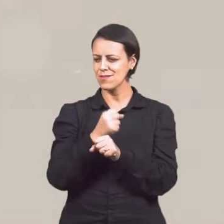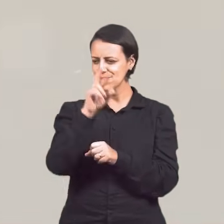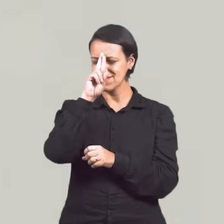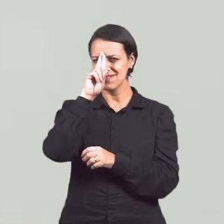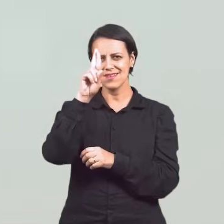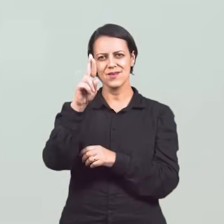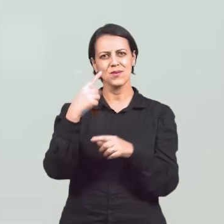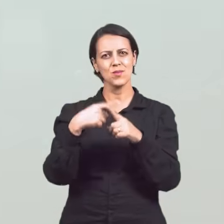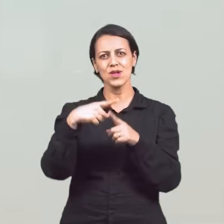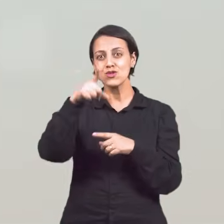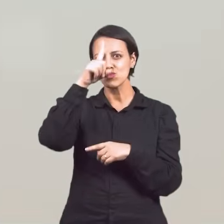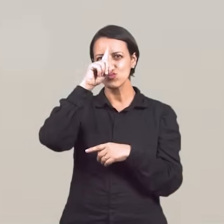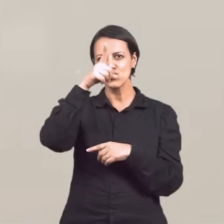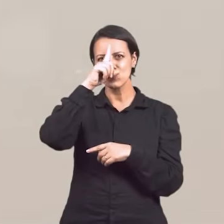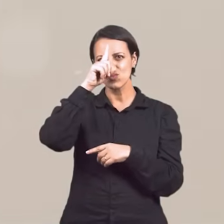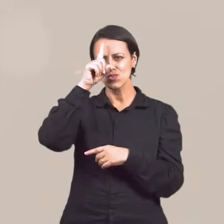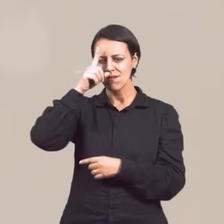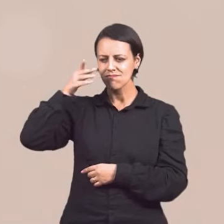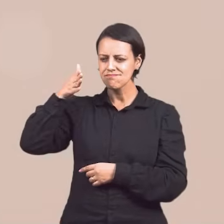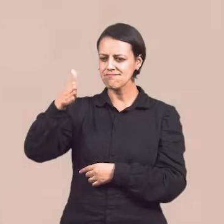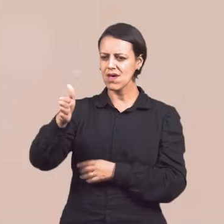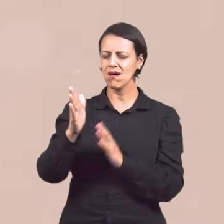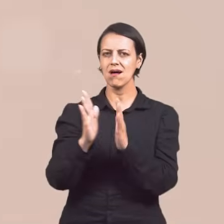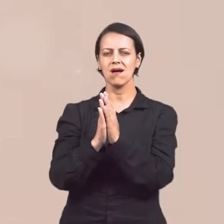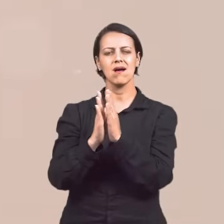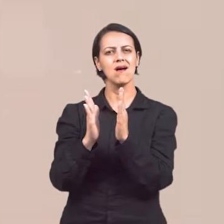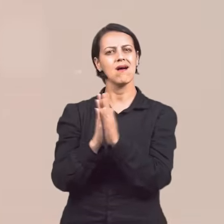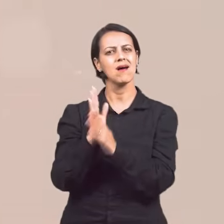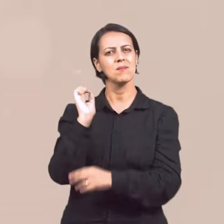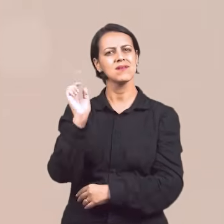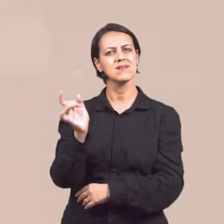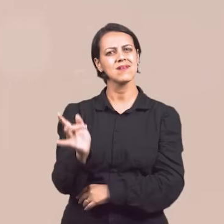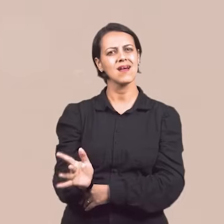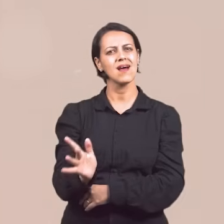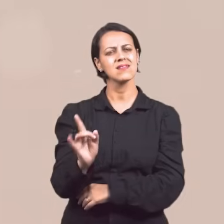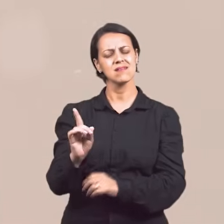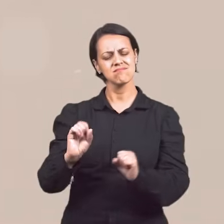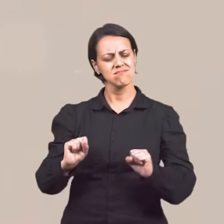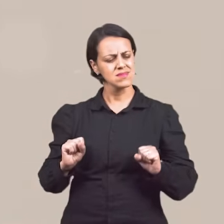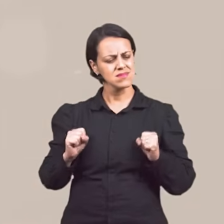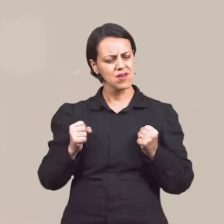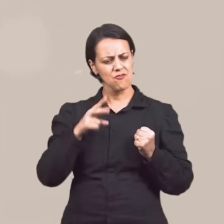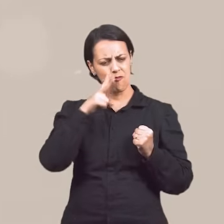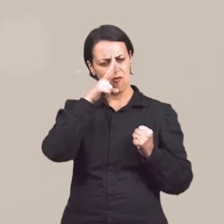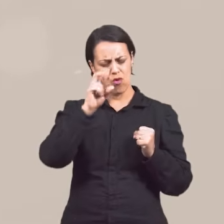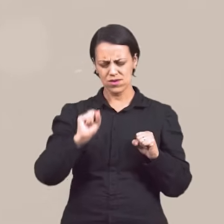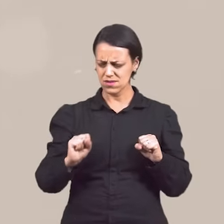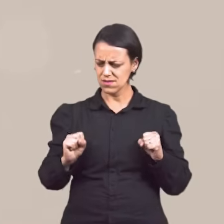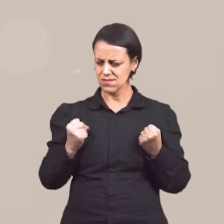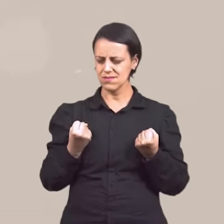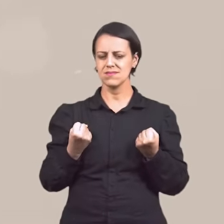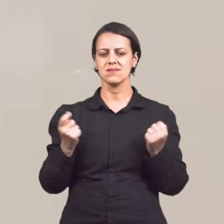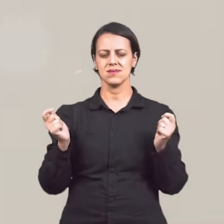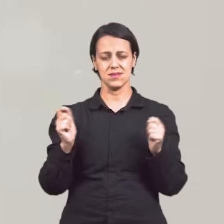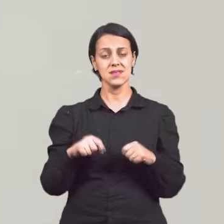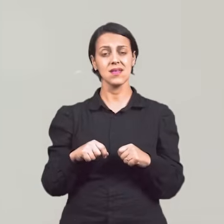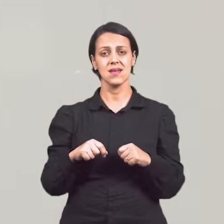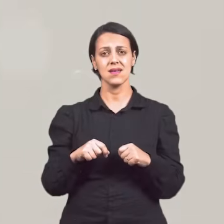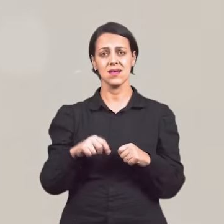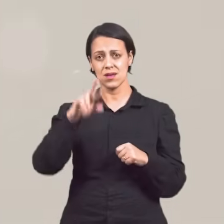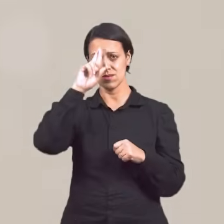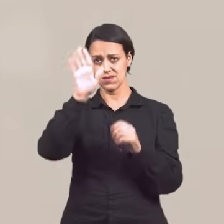grande mistério, uma grande maravilha da obra, né? Um povo que todos os dias ora na